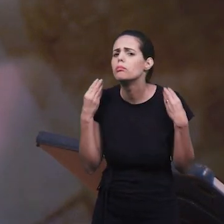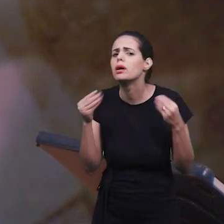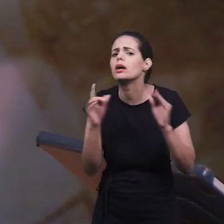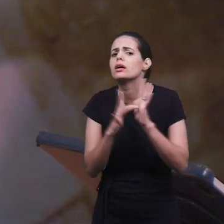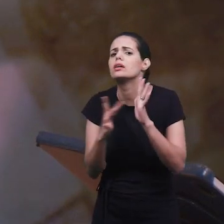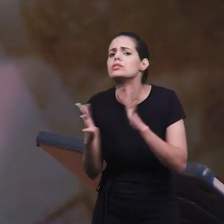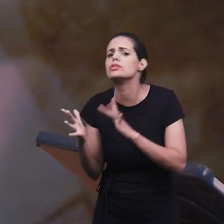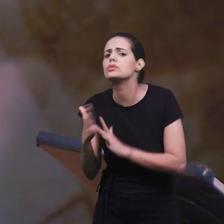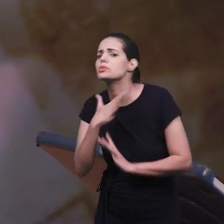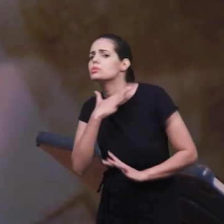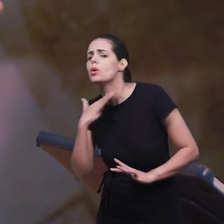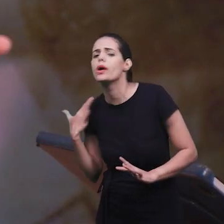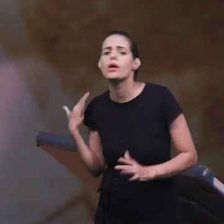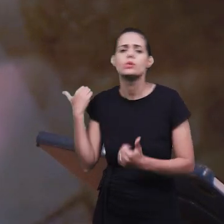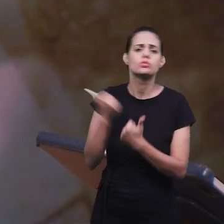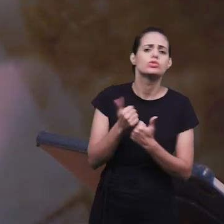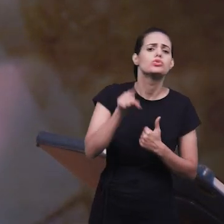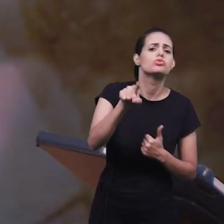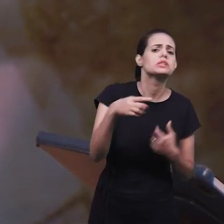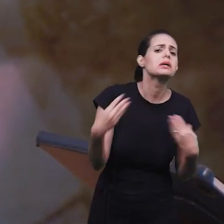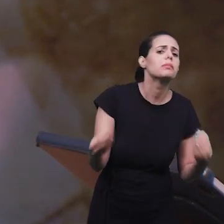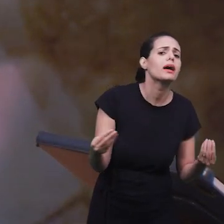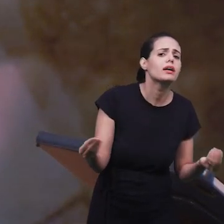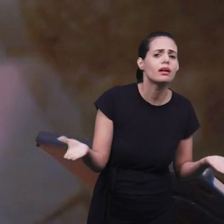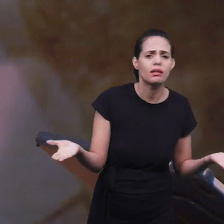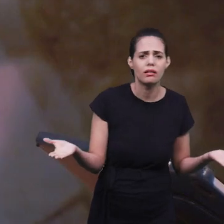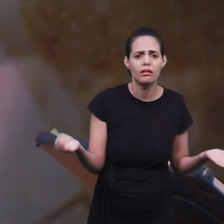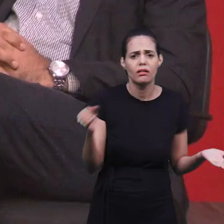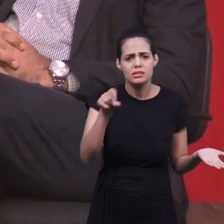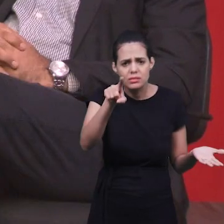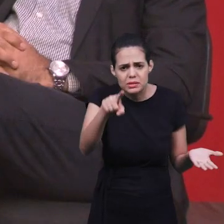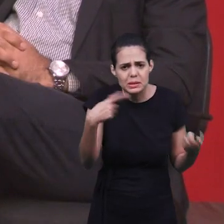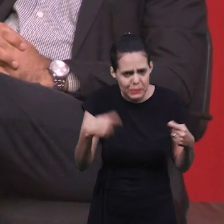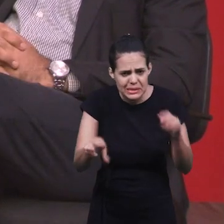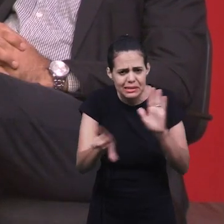pouco, por que Jesus precisou morrer?